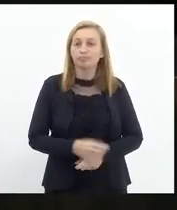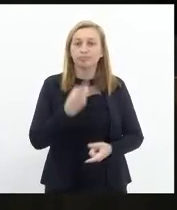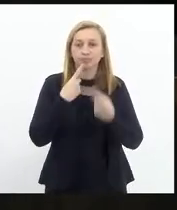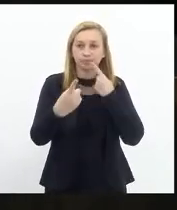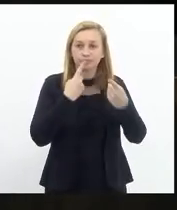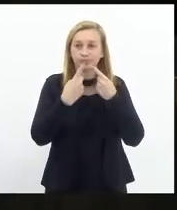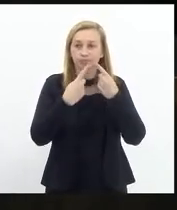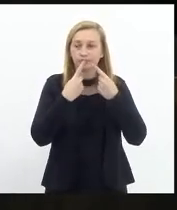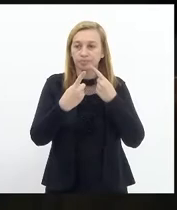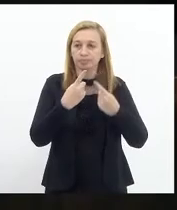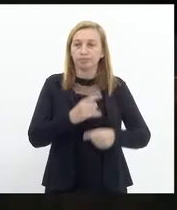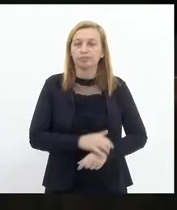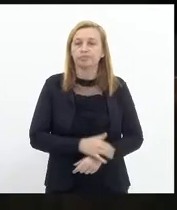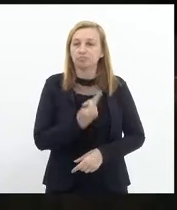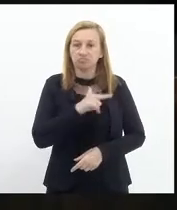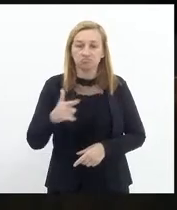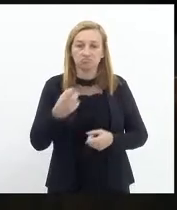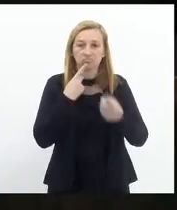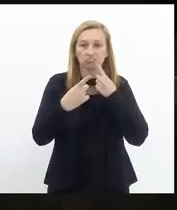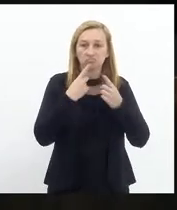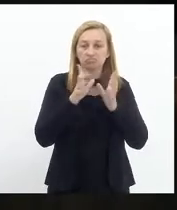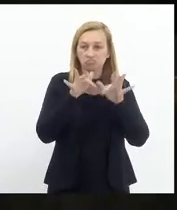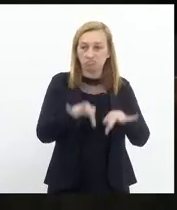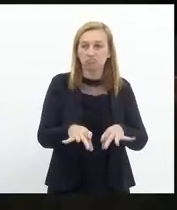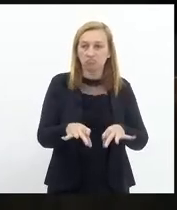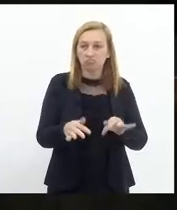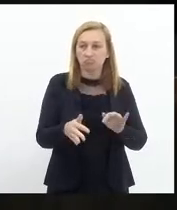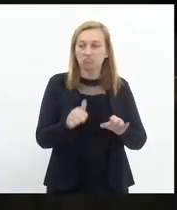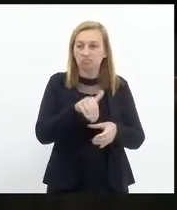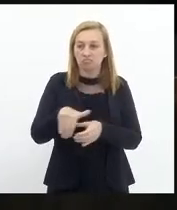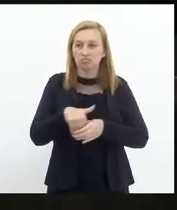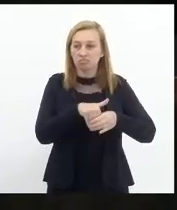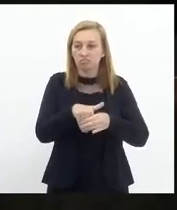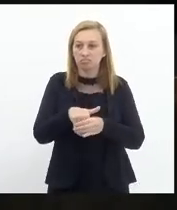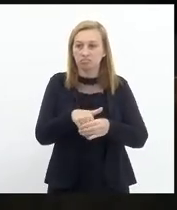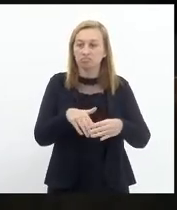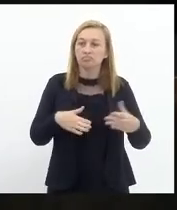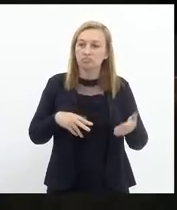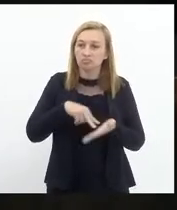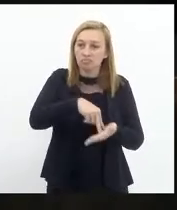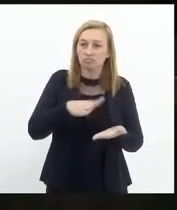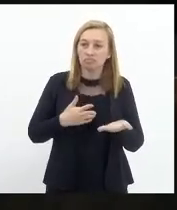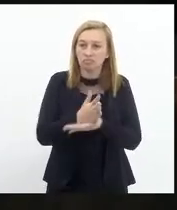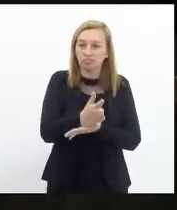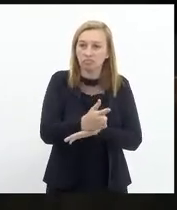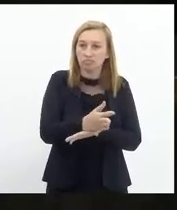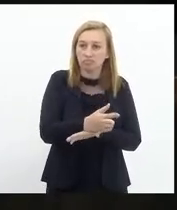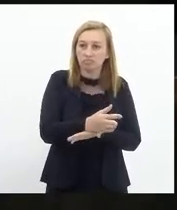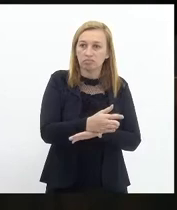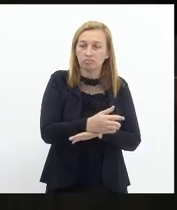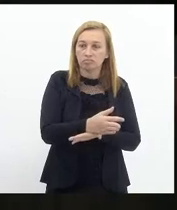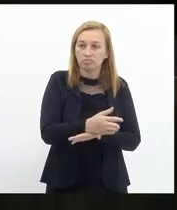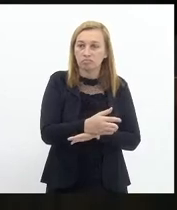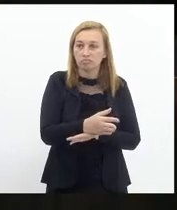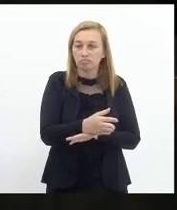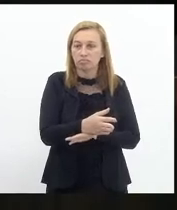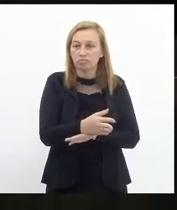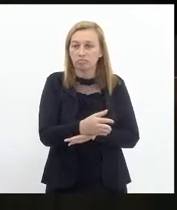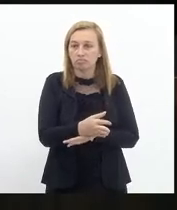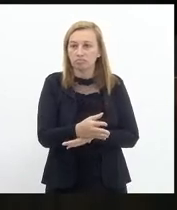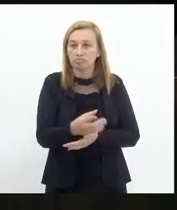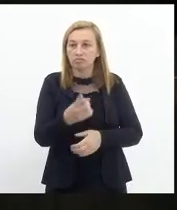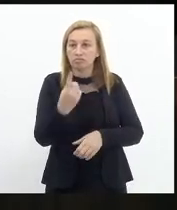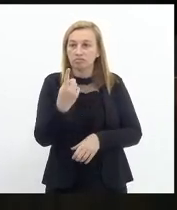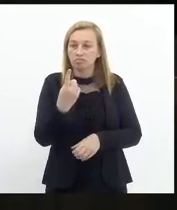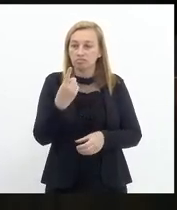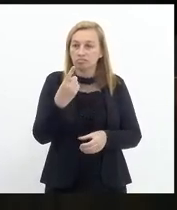Em discussão, não havendo o que é queira discutir, encerrada a discussão, em votação, os senhores que aprovam, permaneçam como estão aprovados, vai a promulgação com abstenção